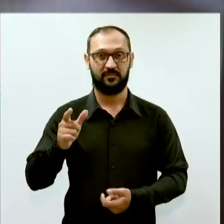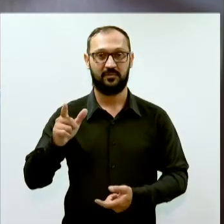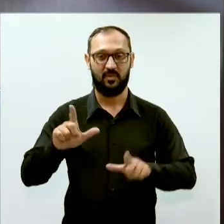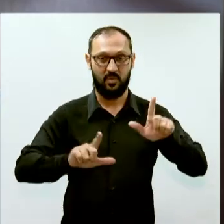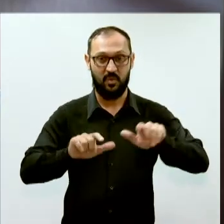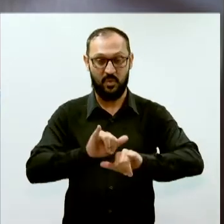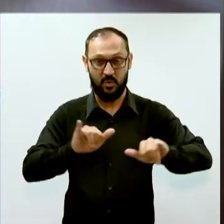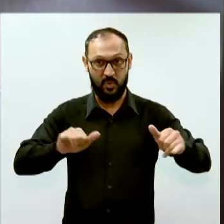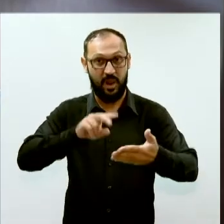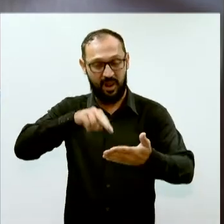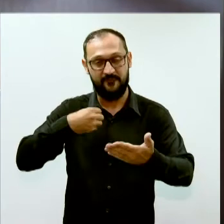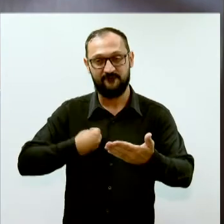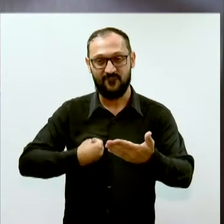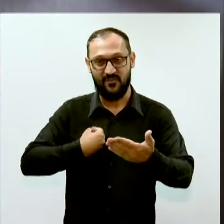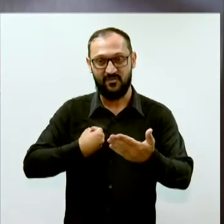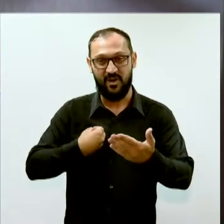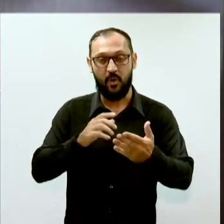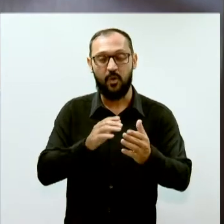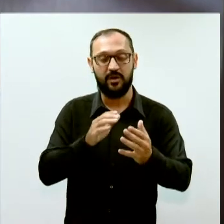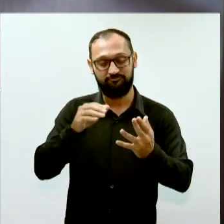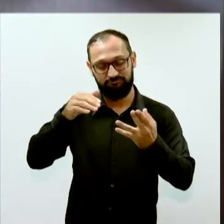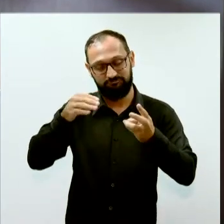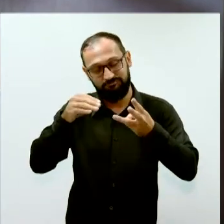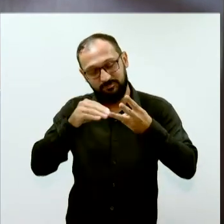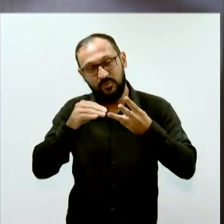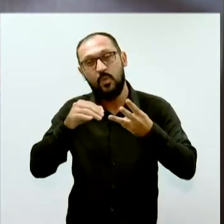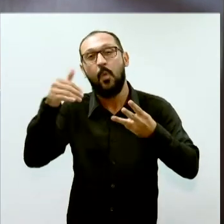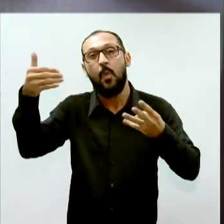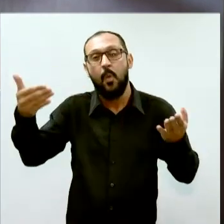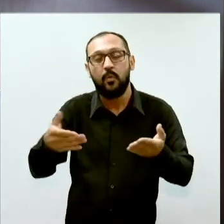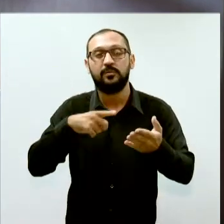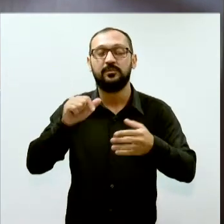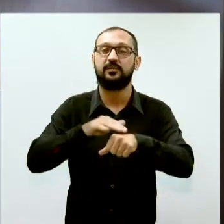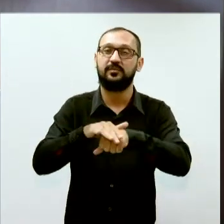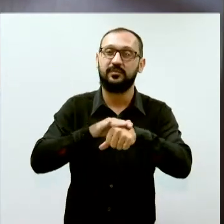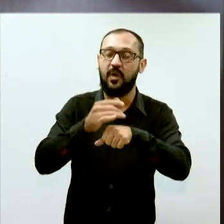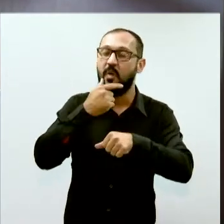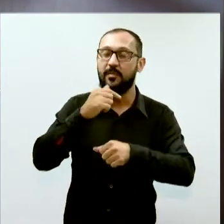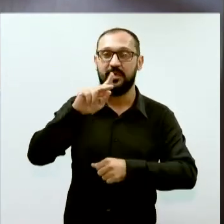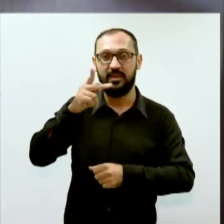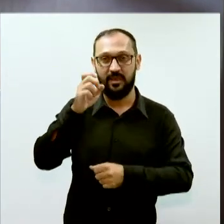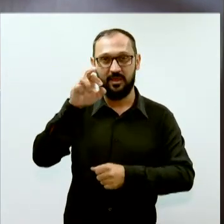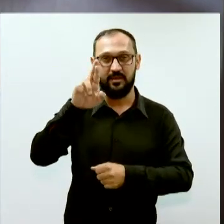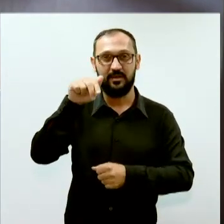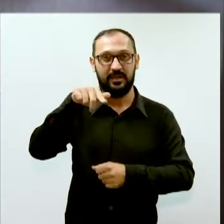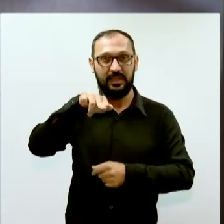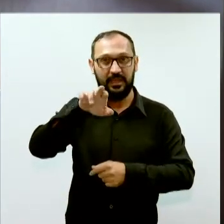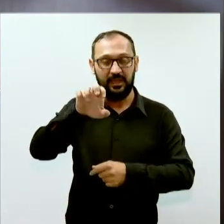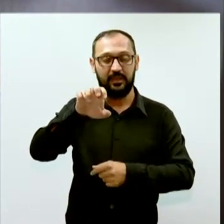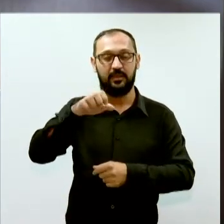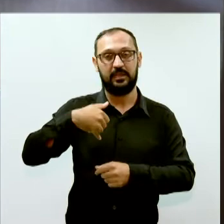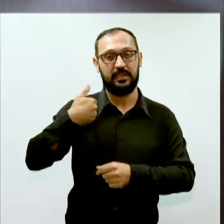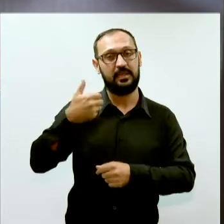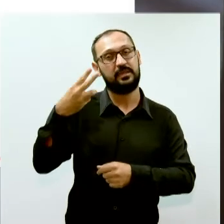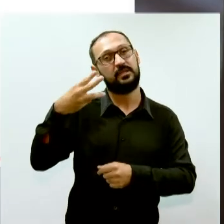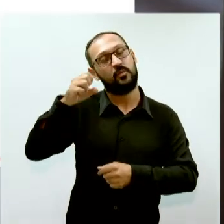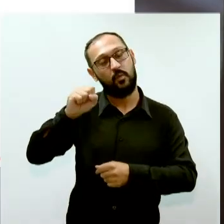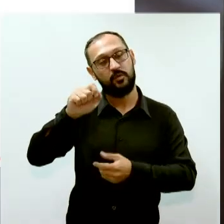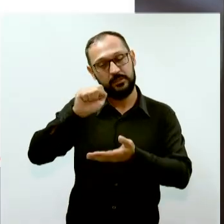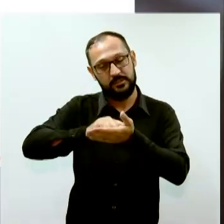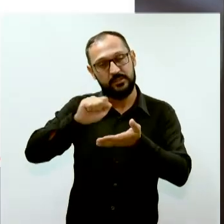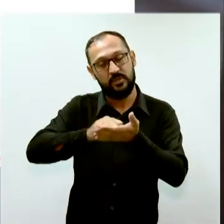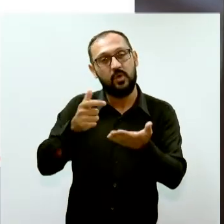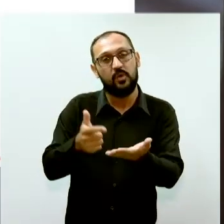De volta ao último bloco do Ler é Viver, comigo, num bate-papo remoto, está o escritor Henrique Komatsu, de